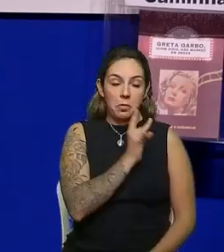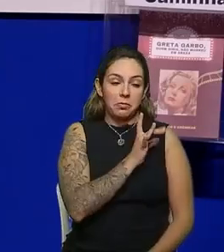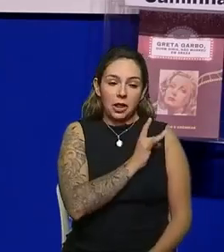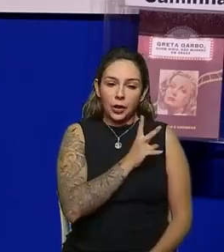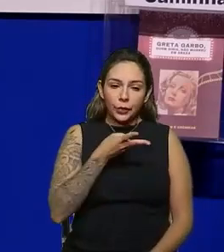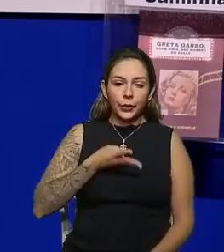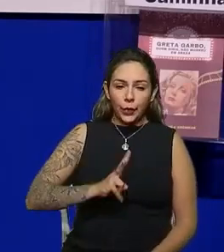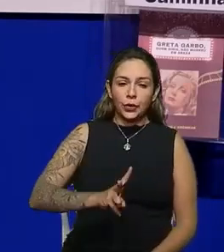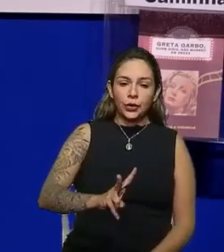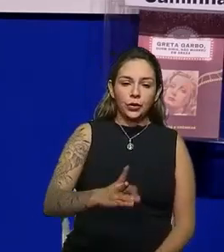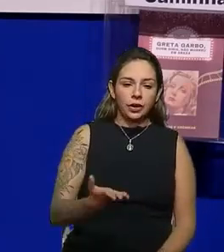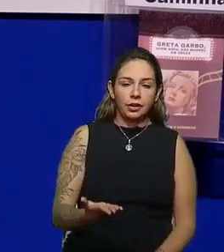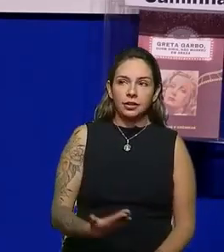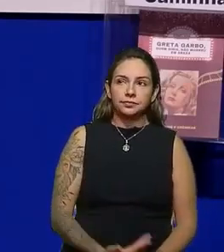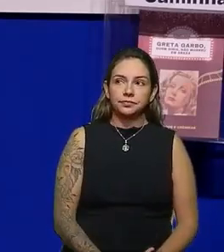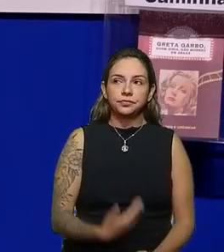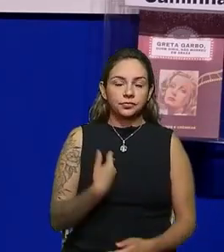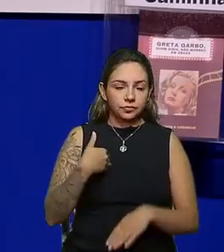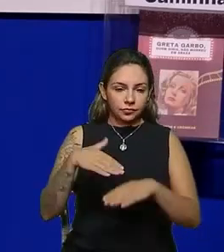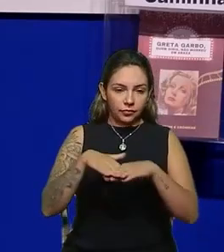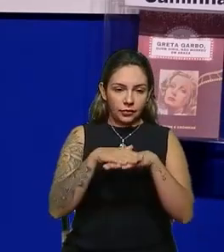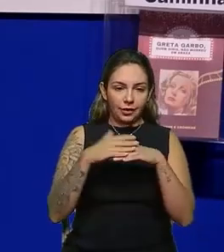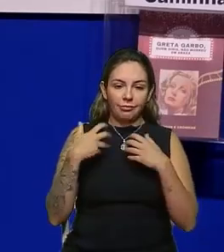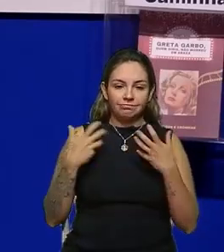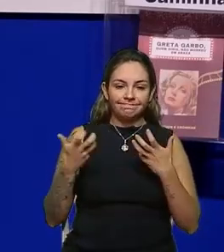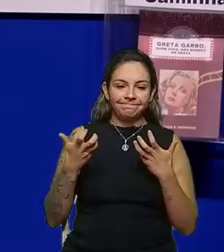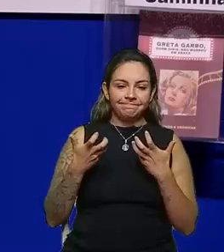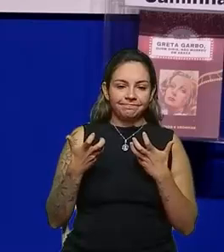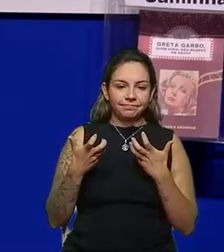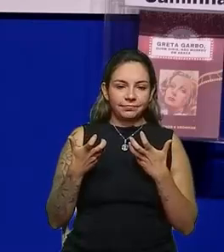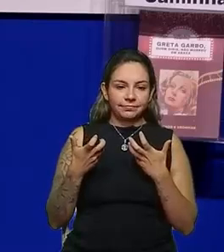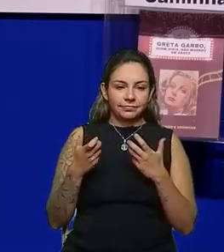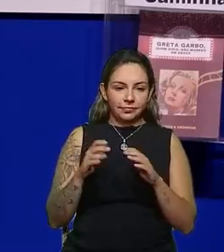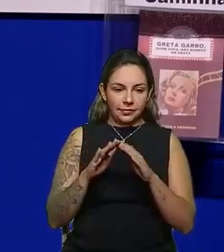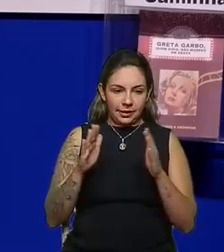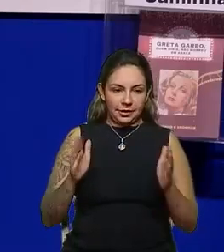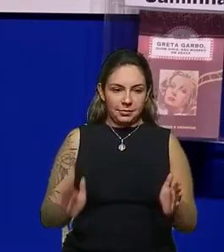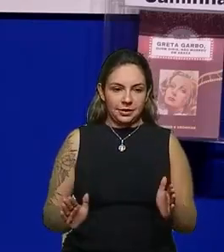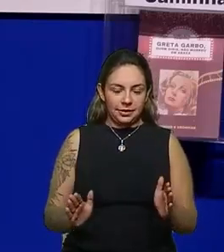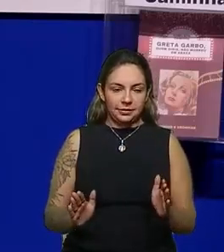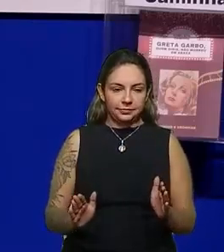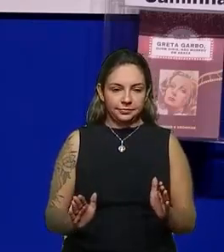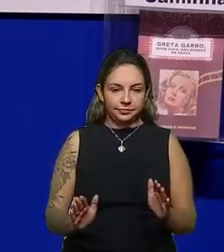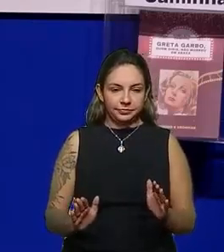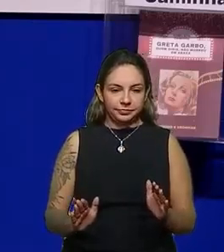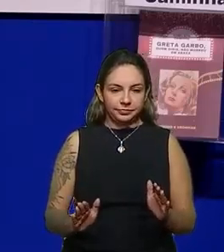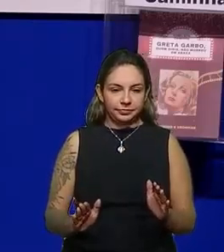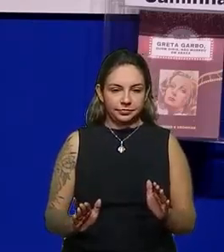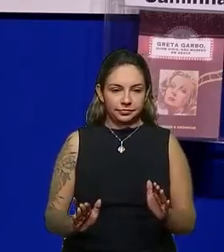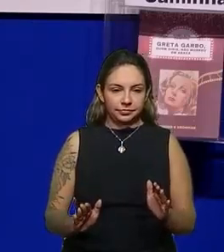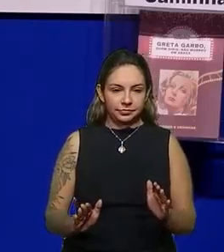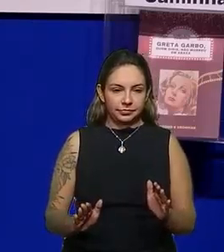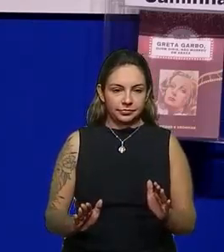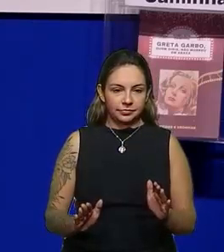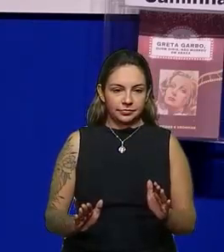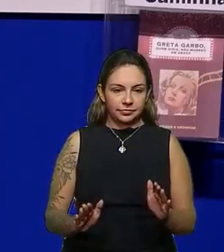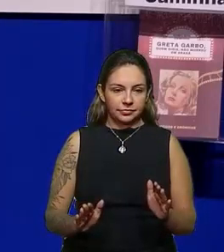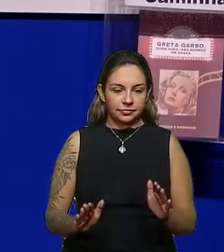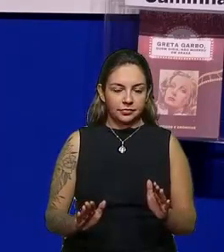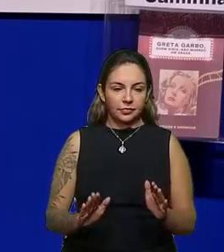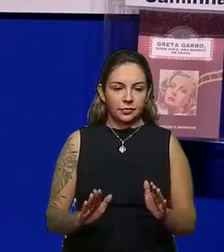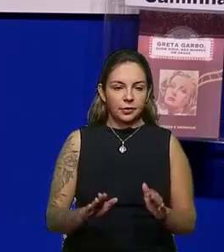E eu queria, até falei com o Marcelino que eu queria fechar essa mesa, ainda falta, fiquem tranquilos, não muito, mas falta um